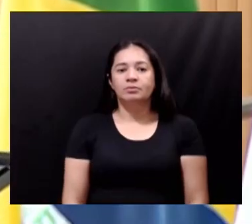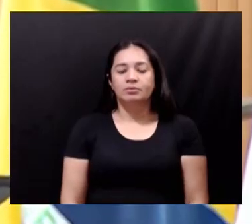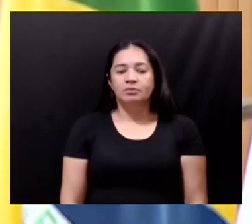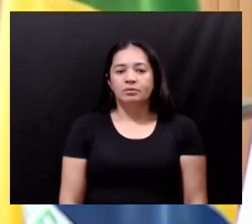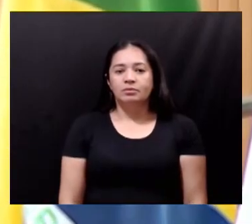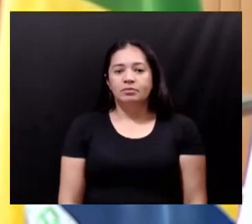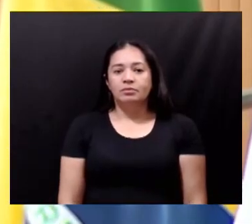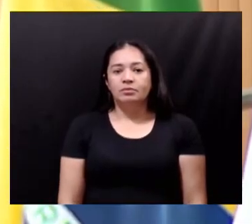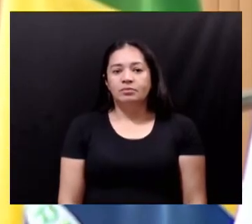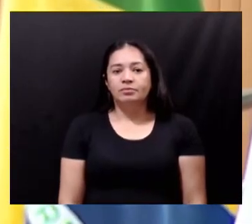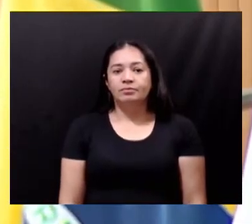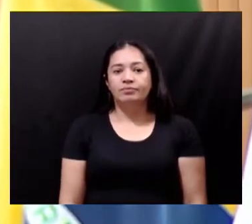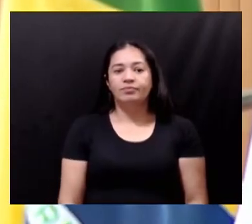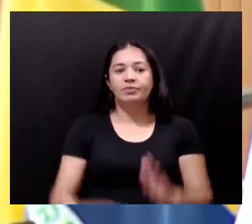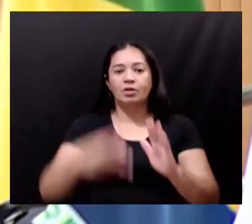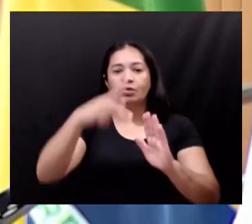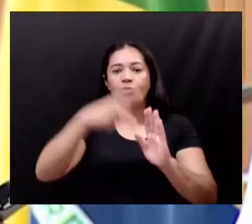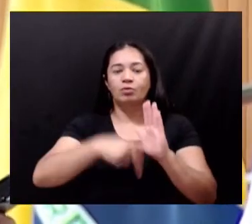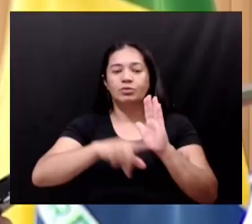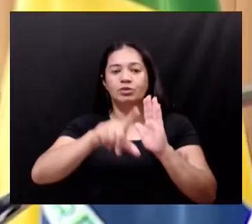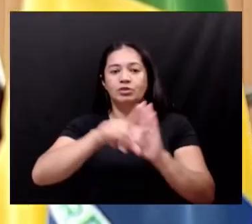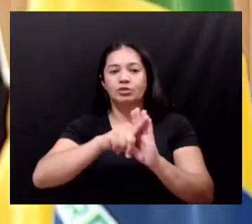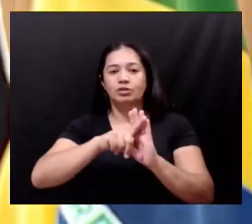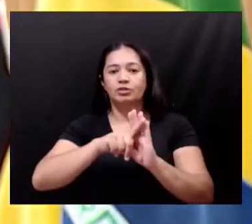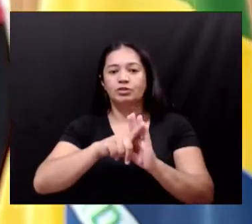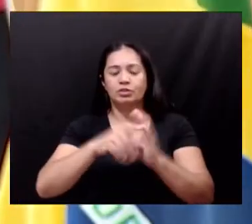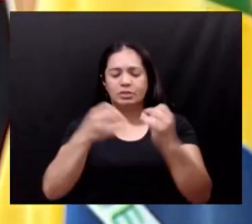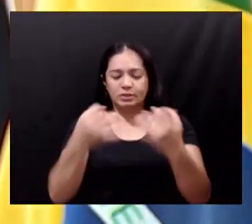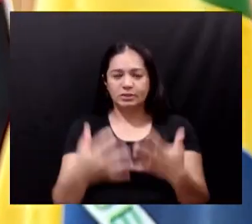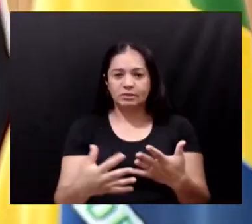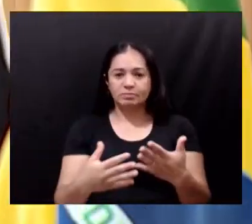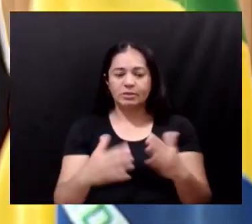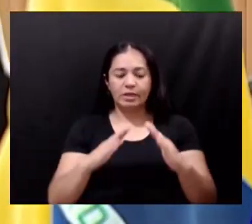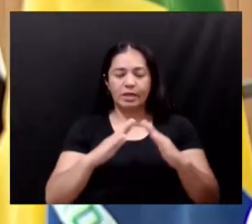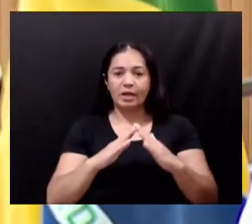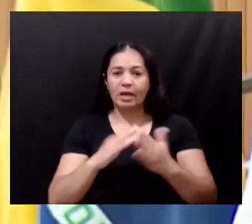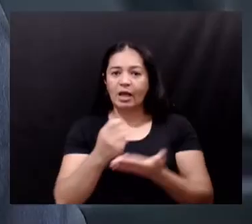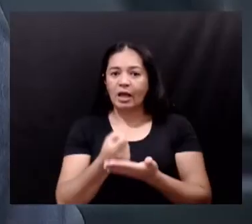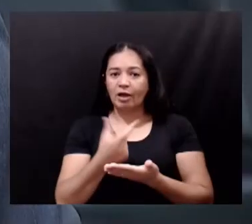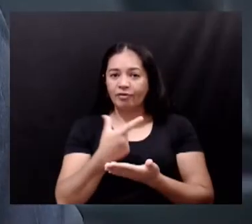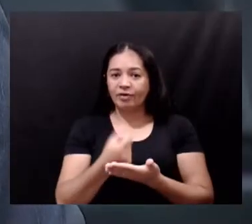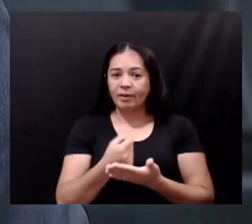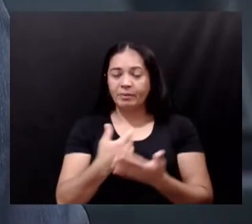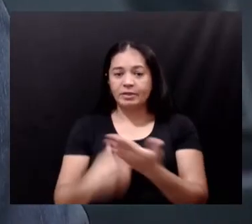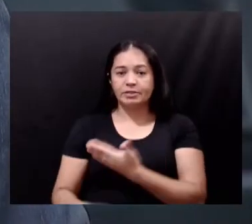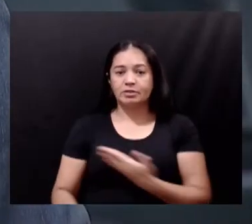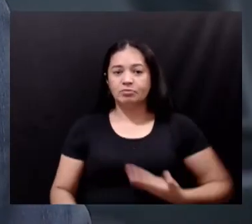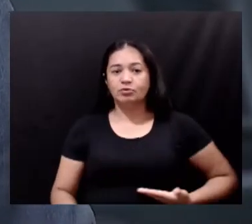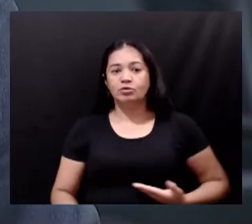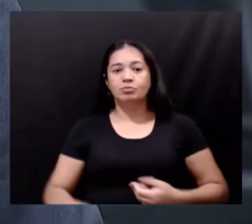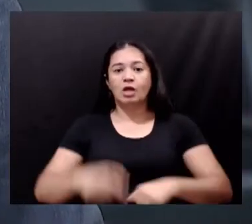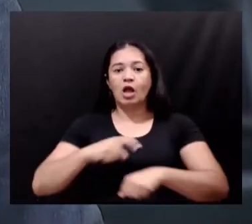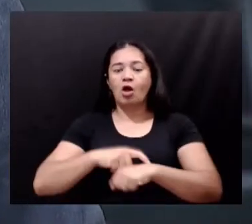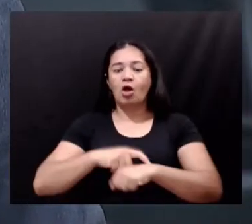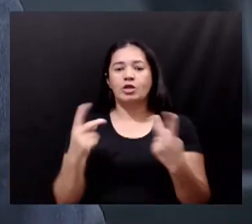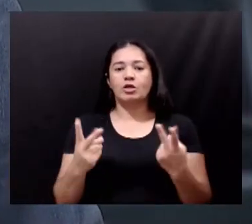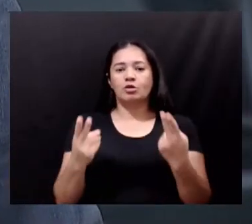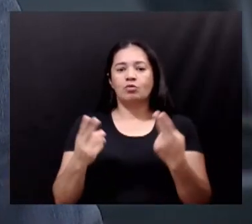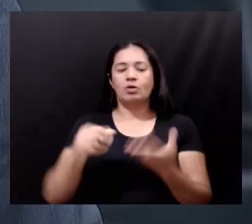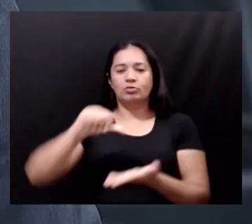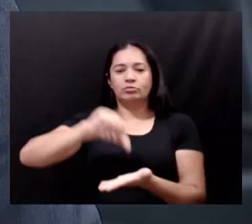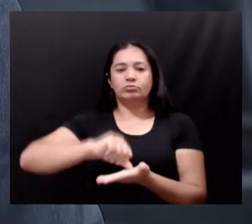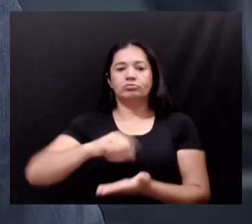Projeto de lei que determina o funcionamento das farmácias públicas no mesmo horário das UBSs, as unidades básicas de saúde,